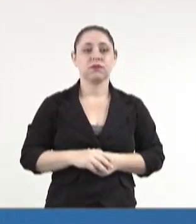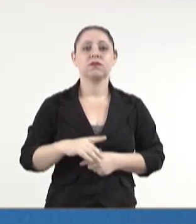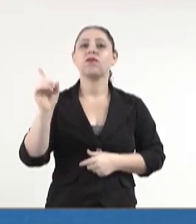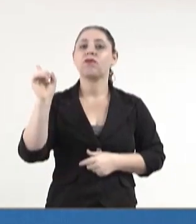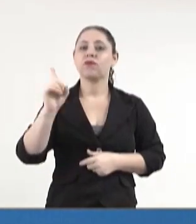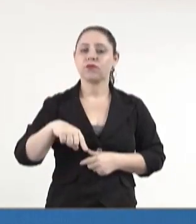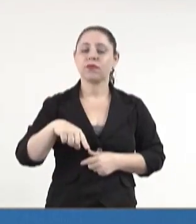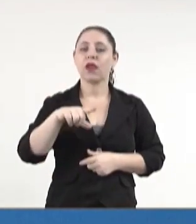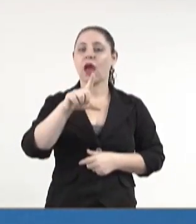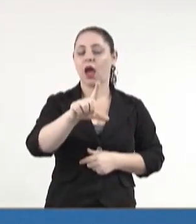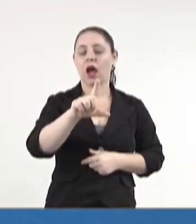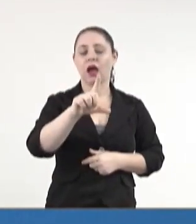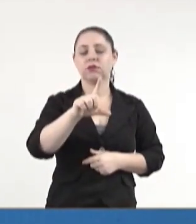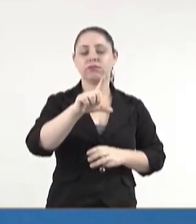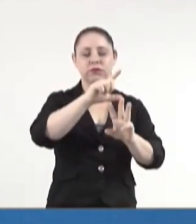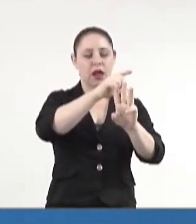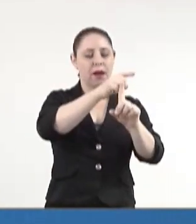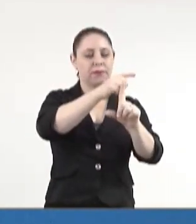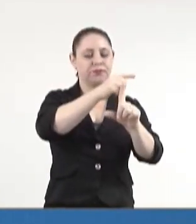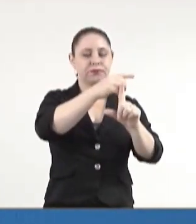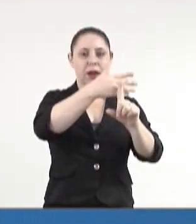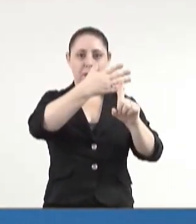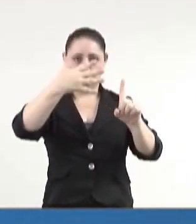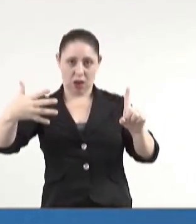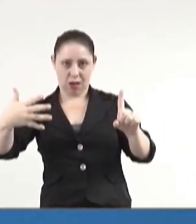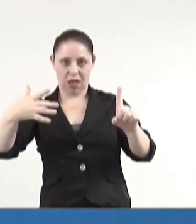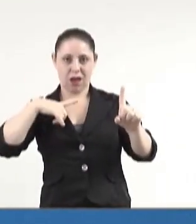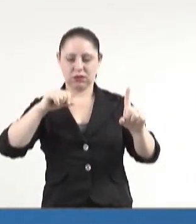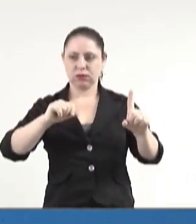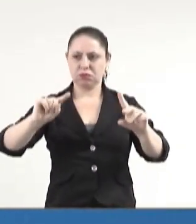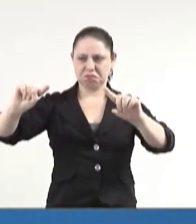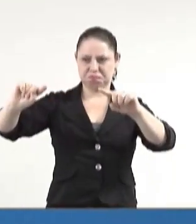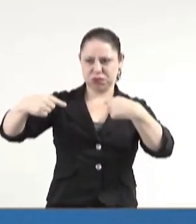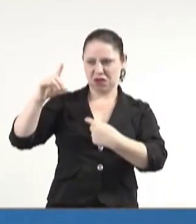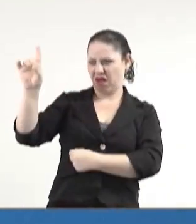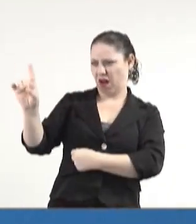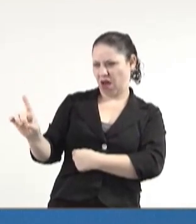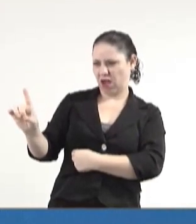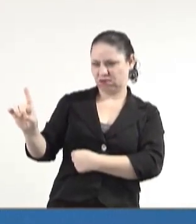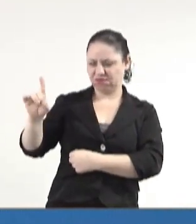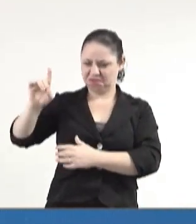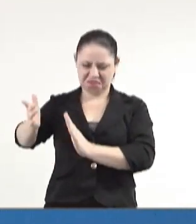deputada Gleice Jane, então, fez a apresentação dessa moção de repúdio na sessão de hoje.